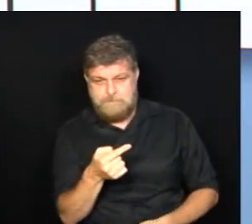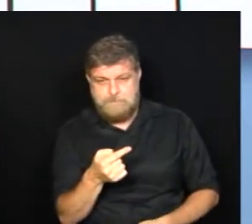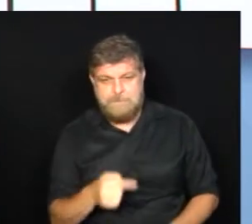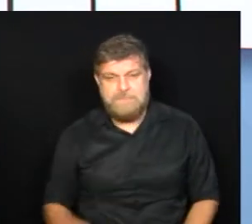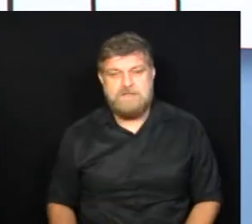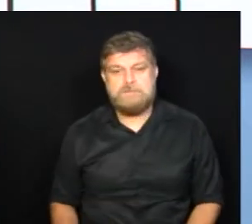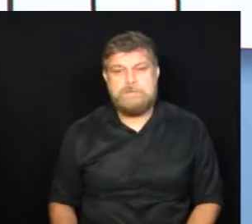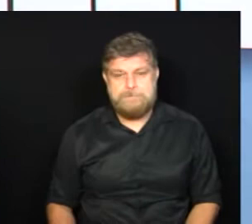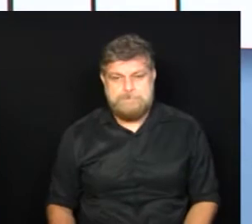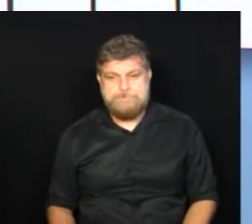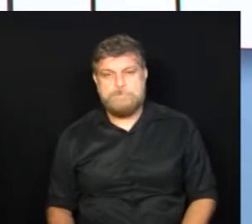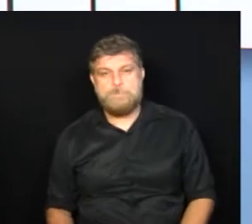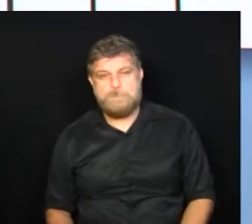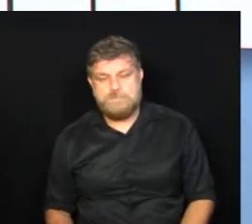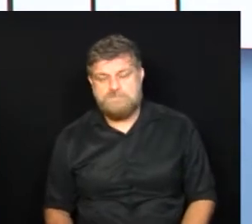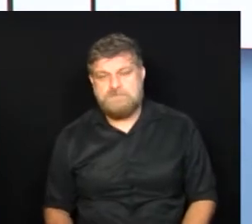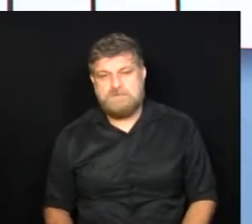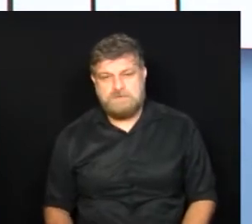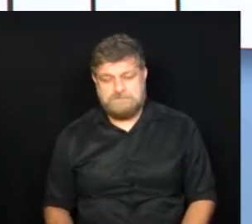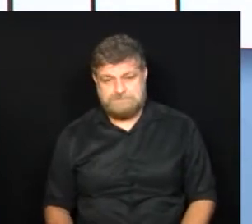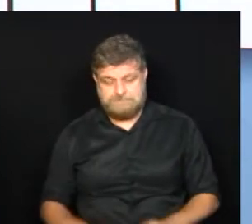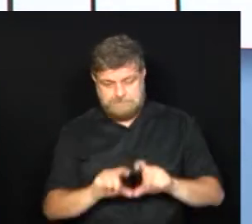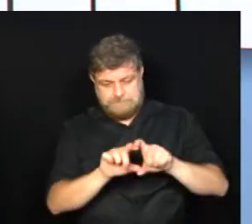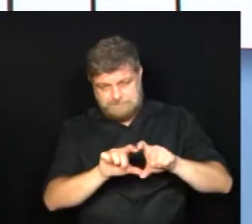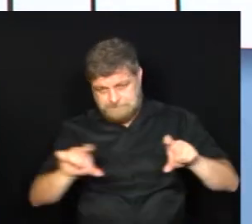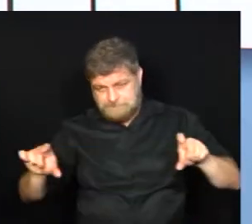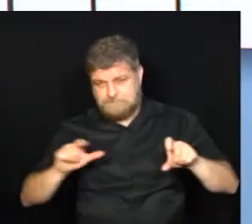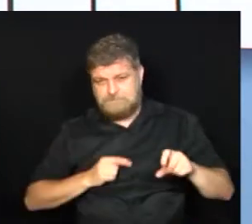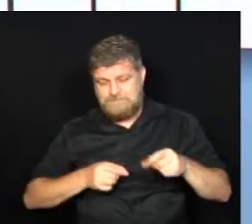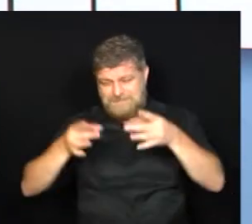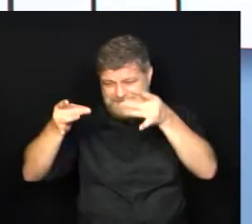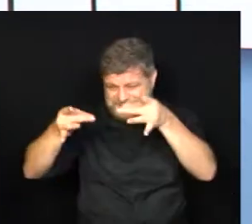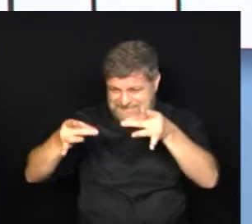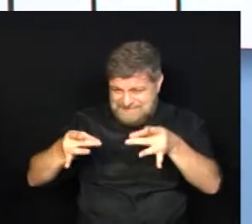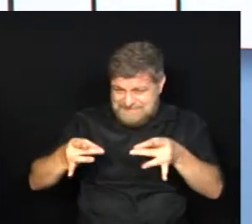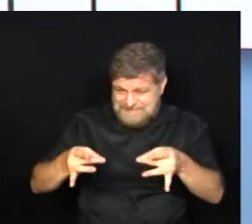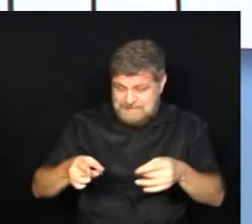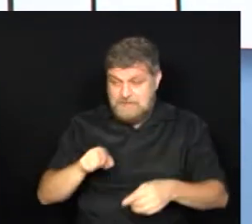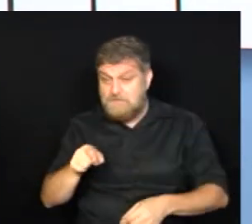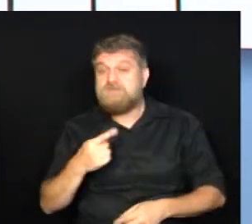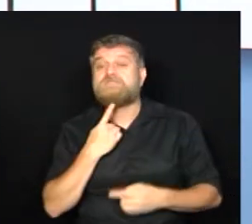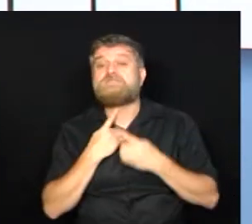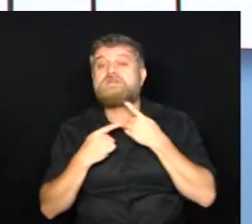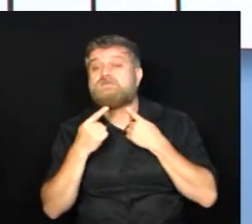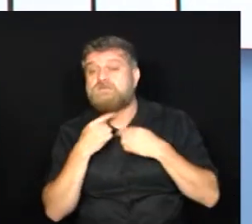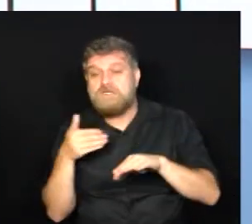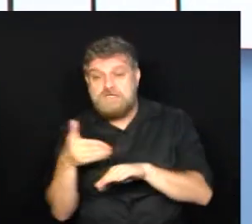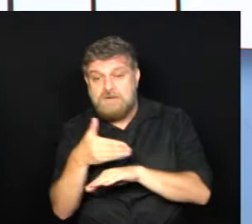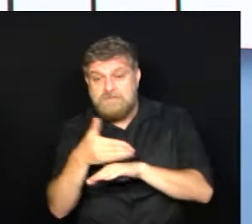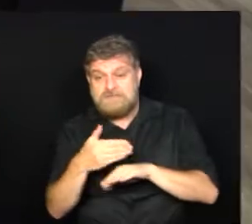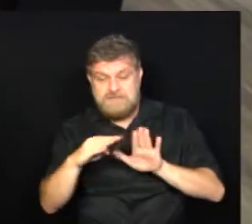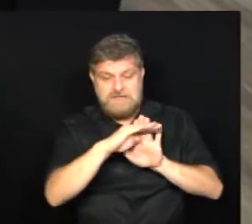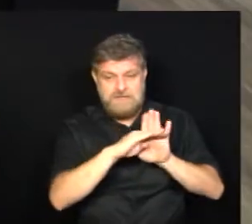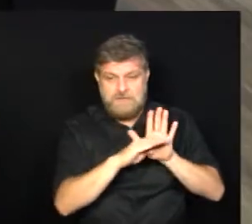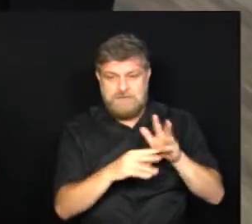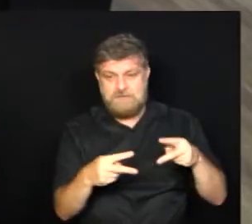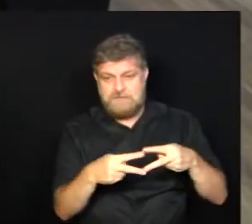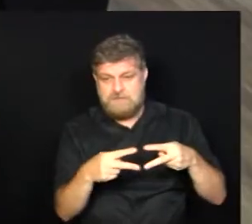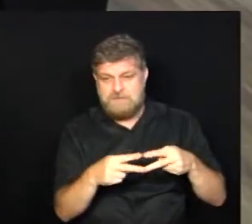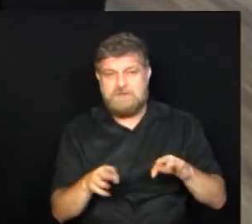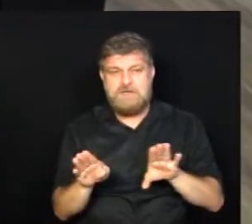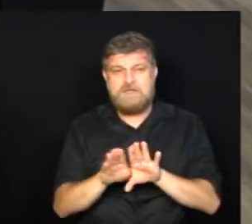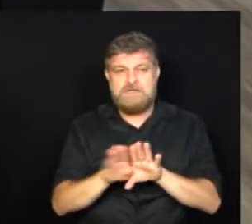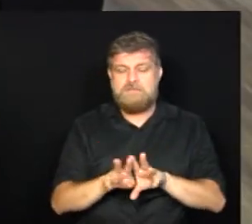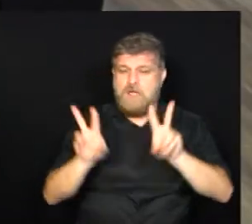paulinia.sp.gov.br/Bolsa Educacau, tudo junto, e ali tem todos os critérios para participar desse programa do município. Falando